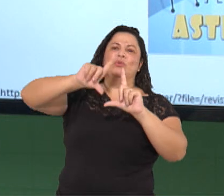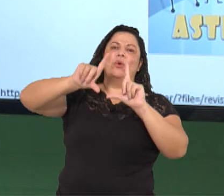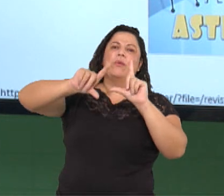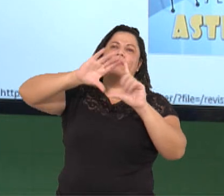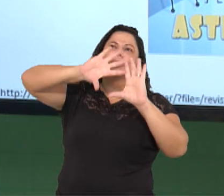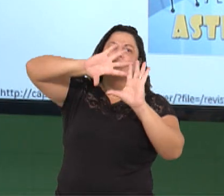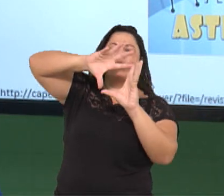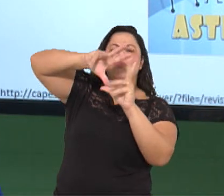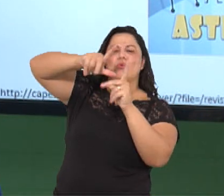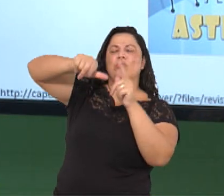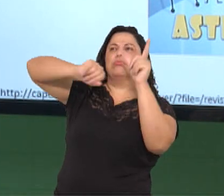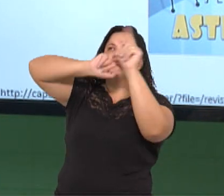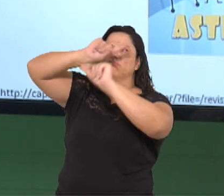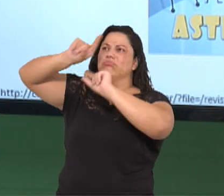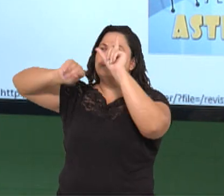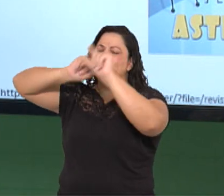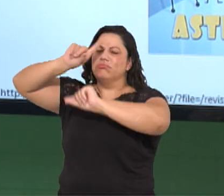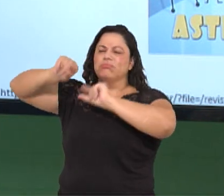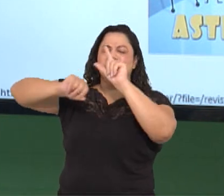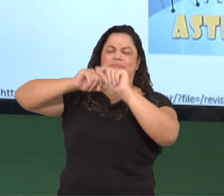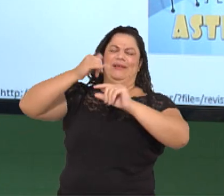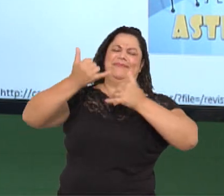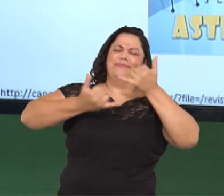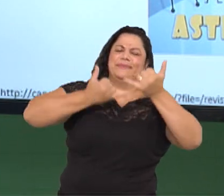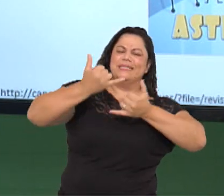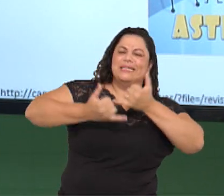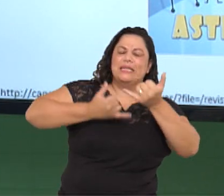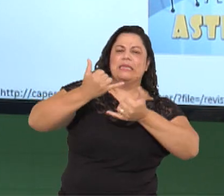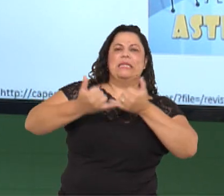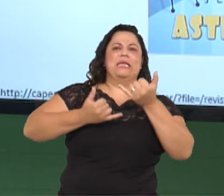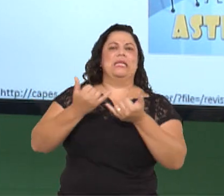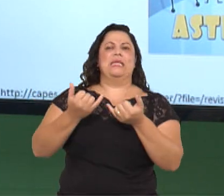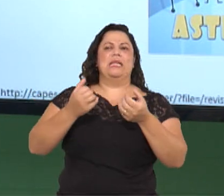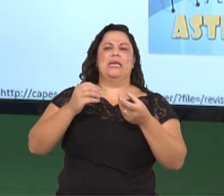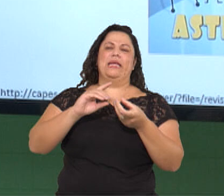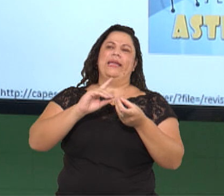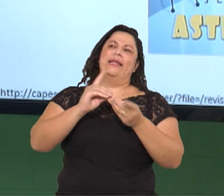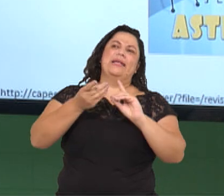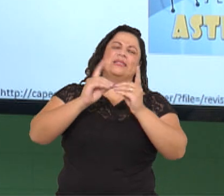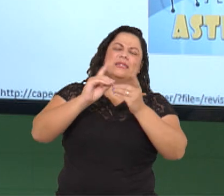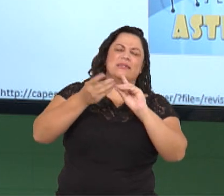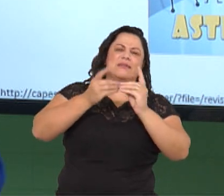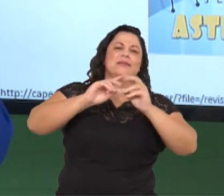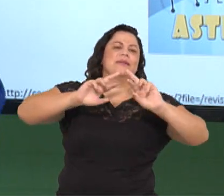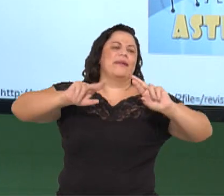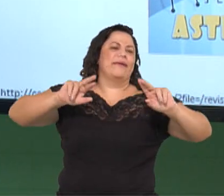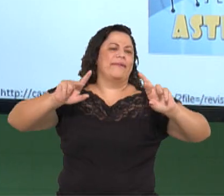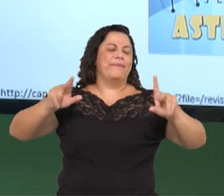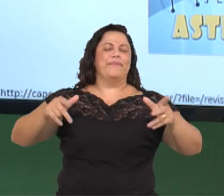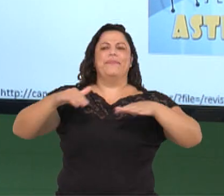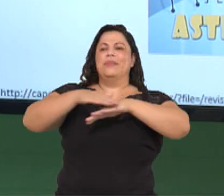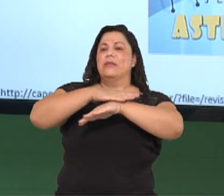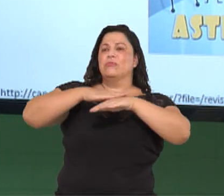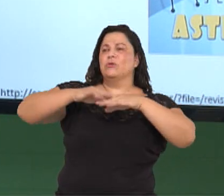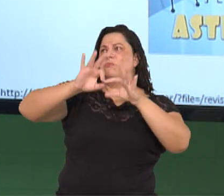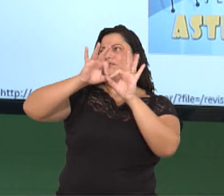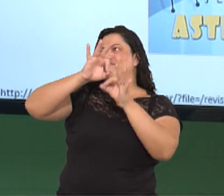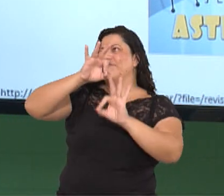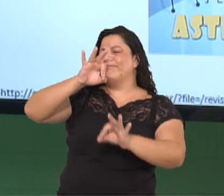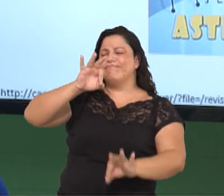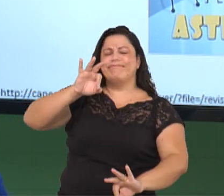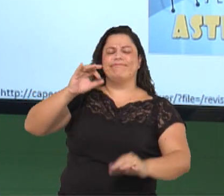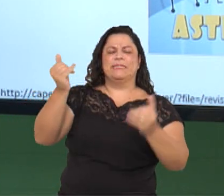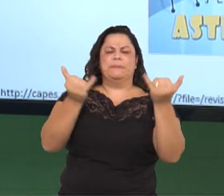jogos, brincadeiras, fala de profissões, ele vai conversar sobre o astrônomo. É uma infinidade